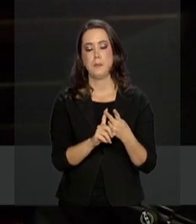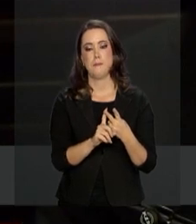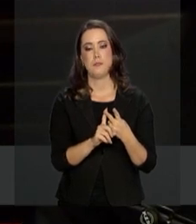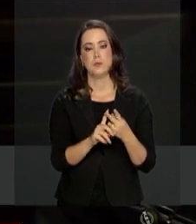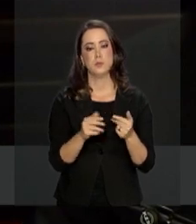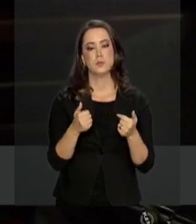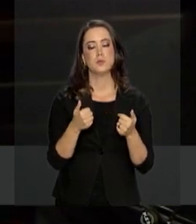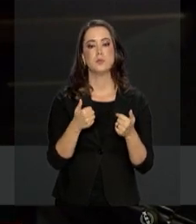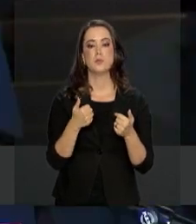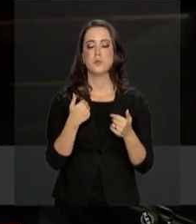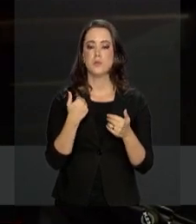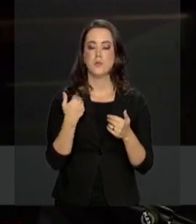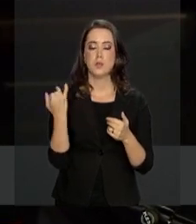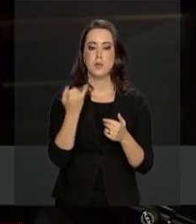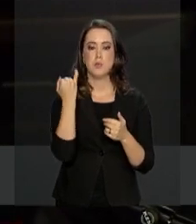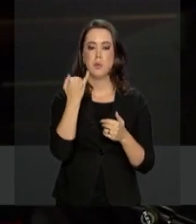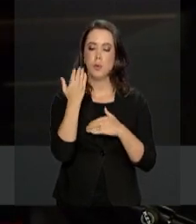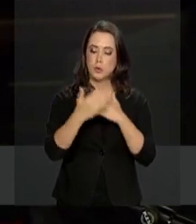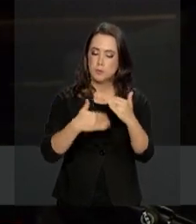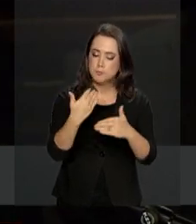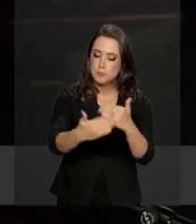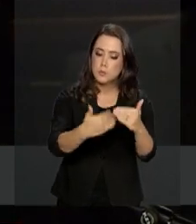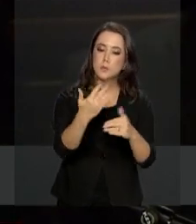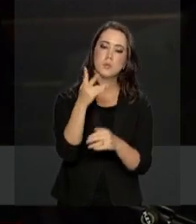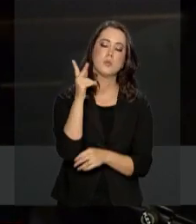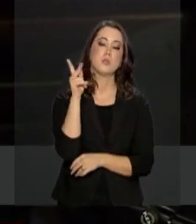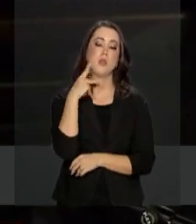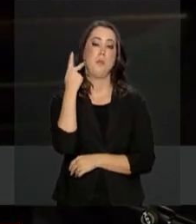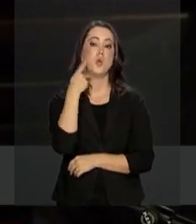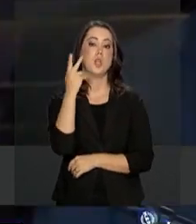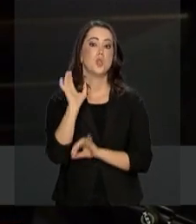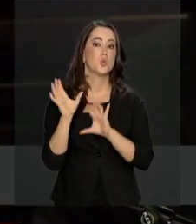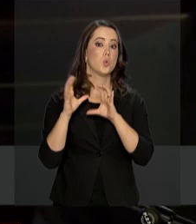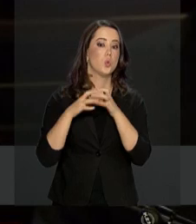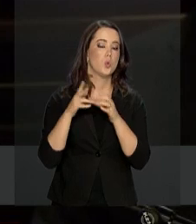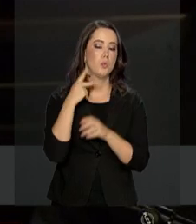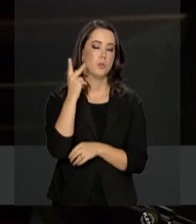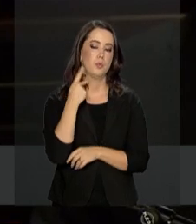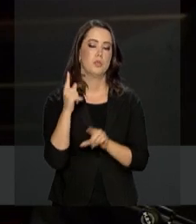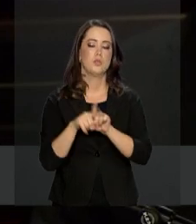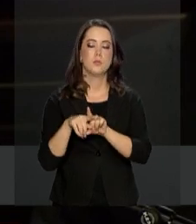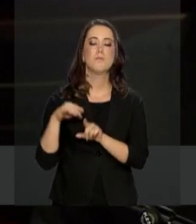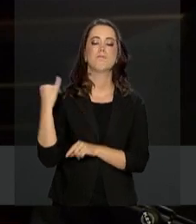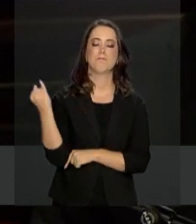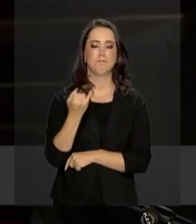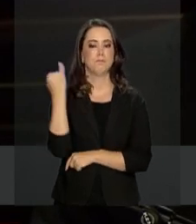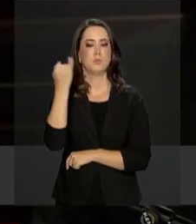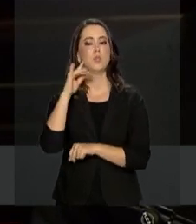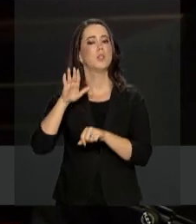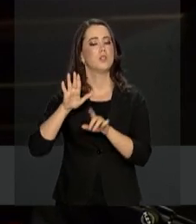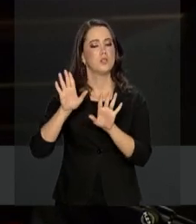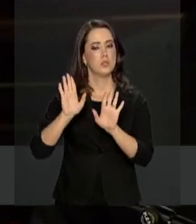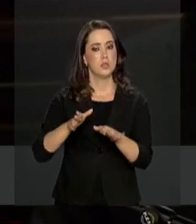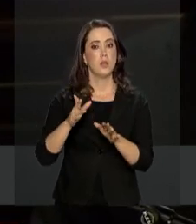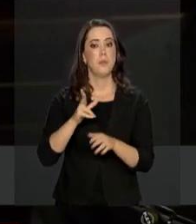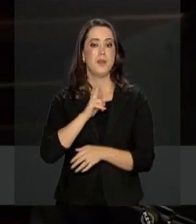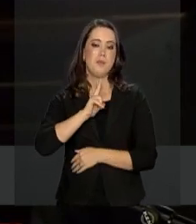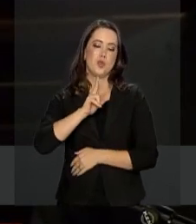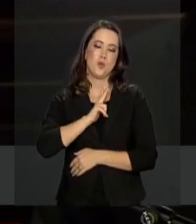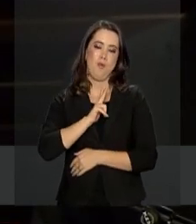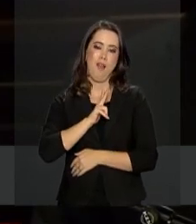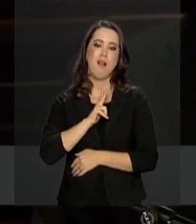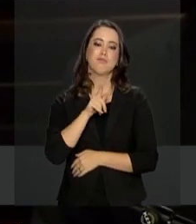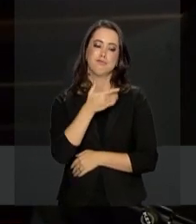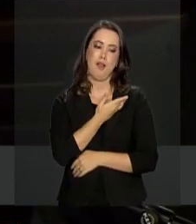próspera na política não é e é extremamente adequada no plano pessoal então